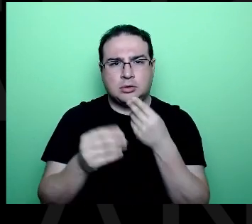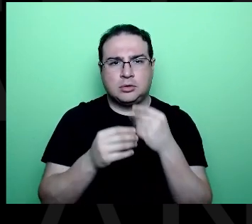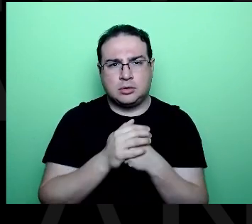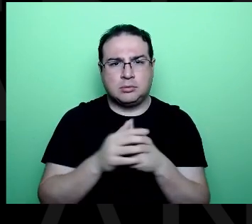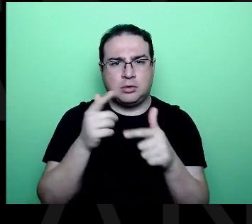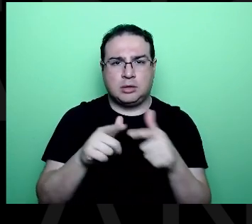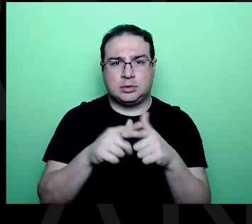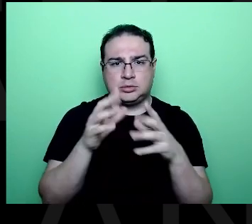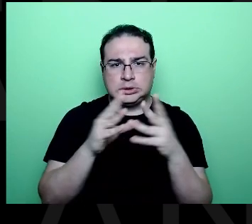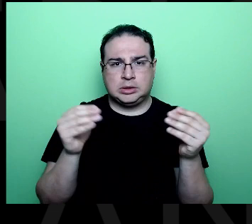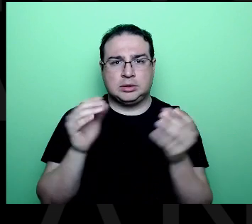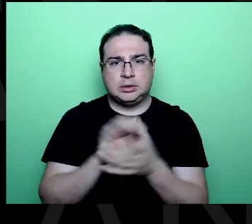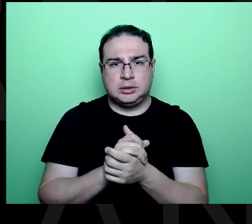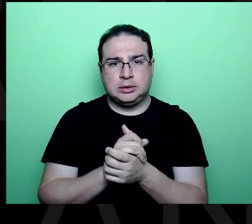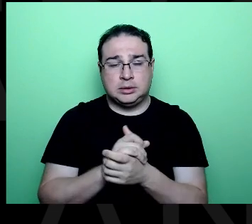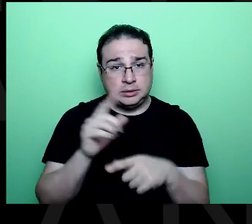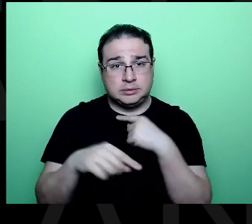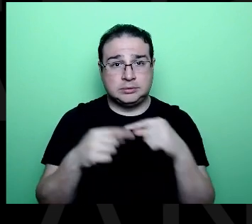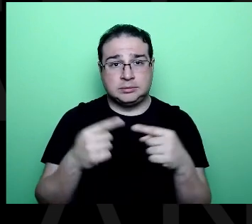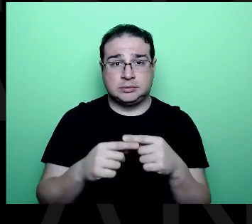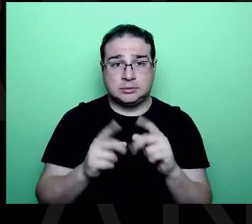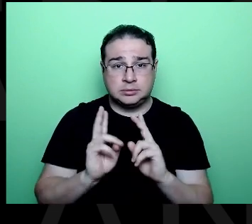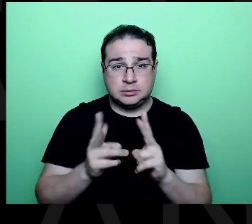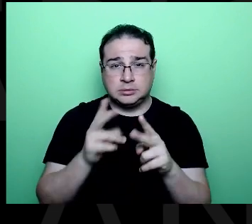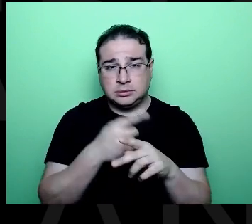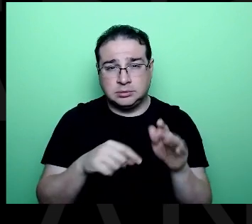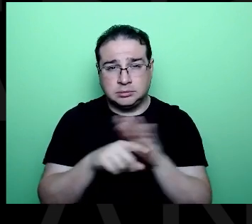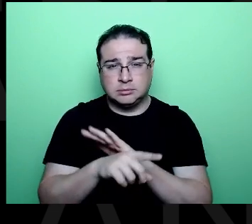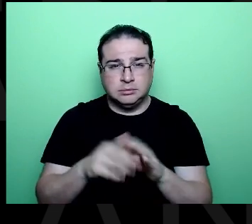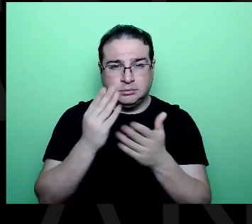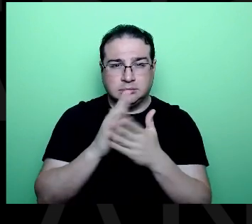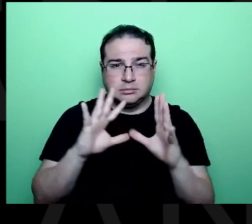para solucionar. Então é isso. Aí, como foi caótico,